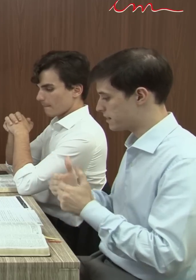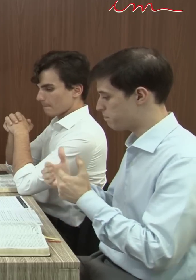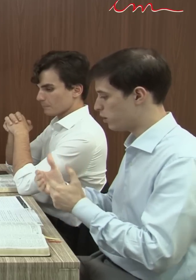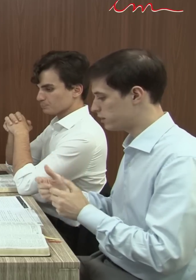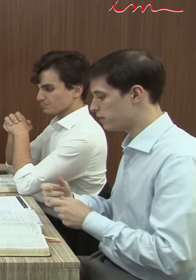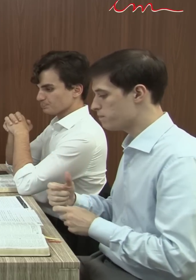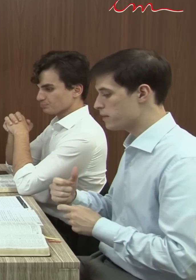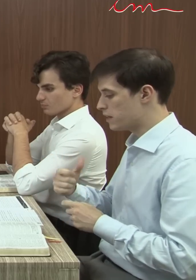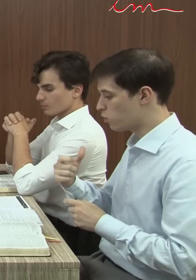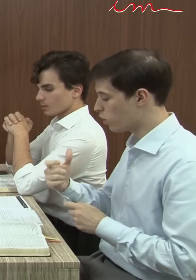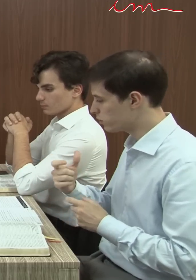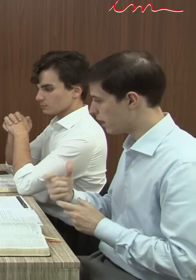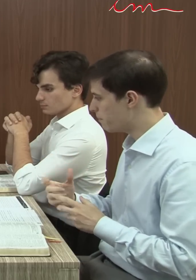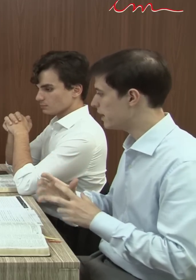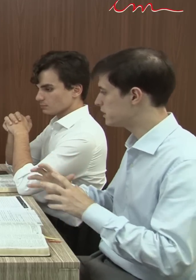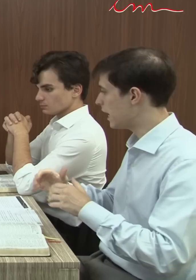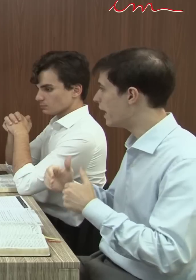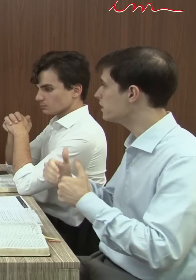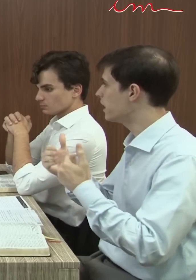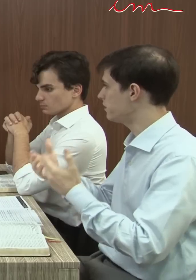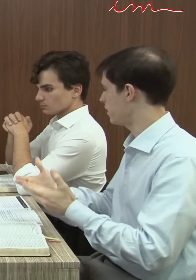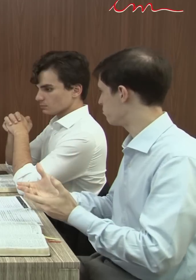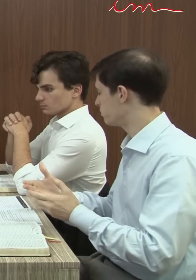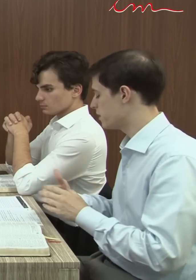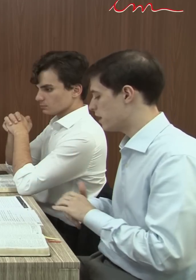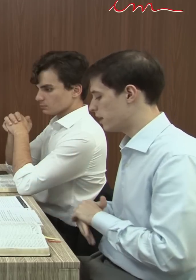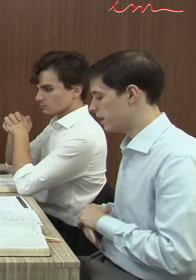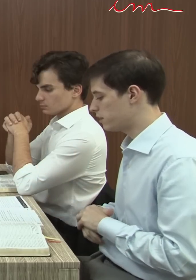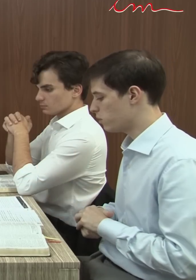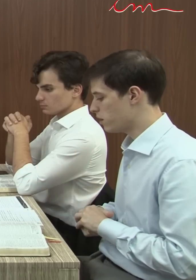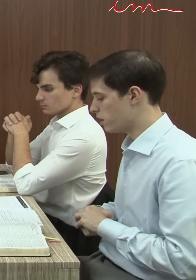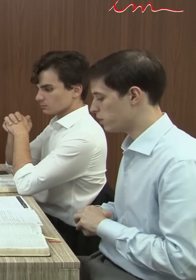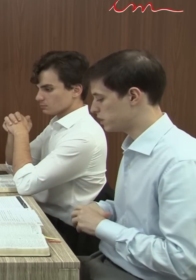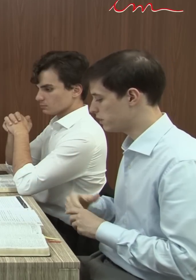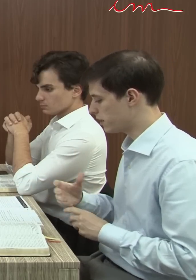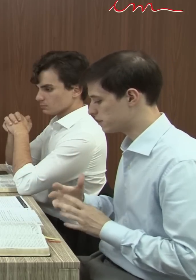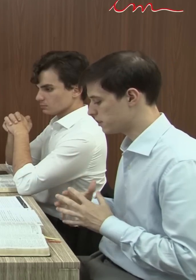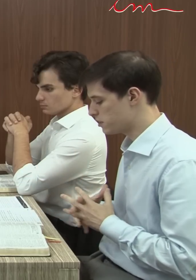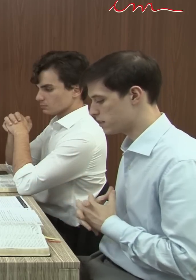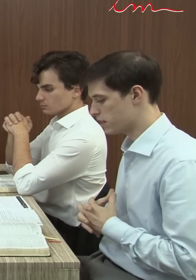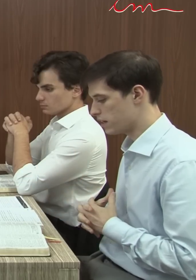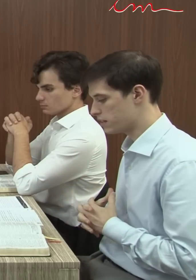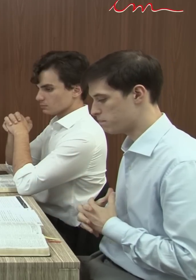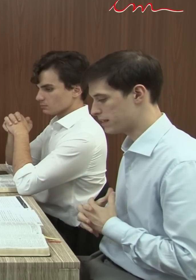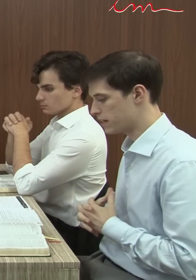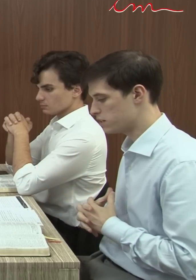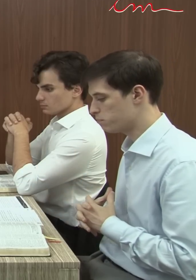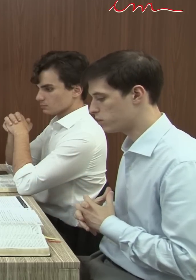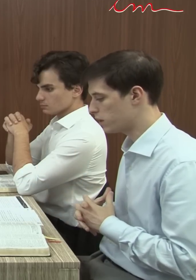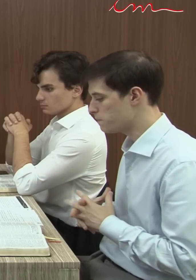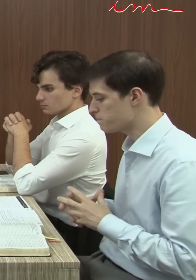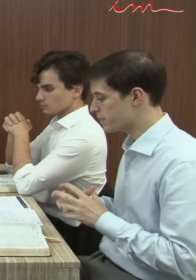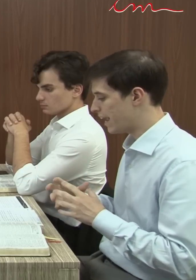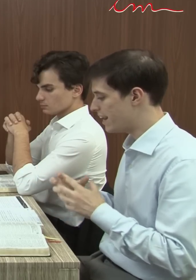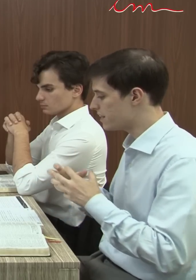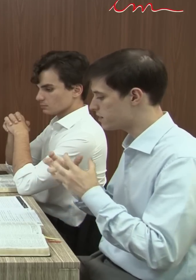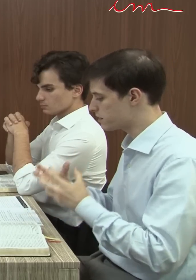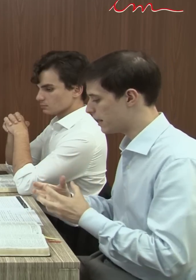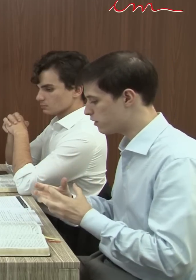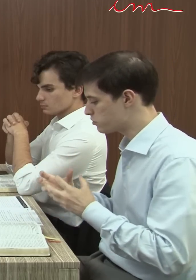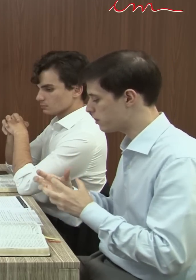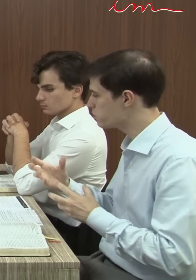porque essa porta, enquanto ela bate, ainda há tempo. Então eu achei interessante essa passagem, porque